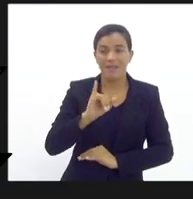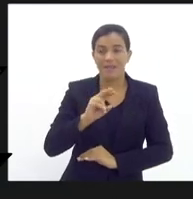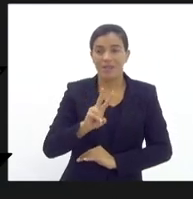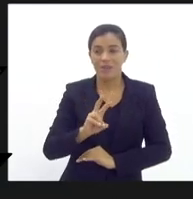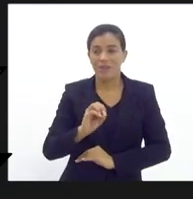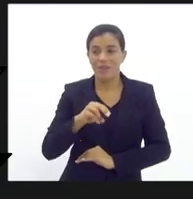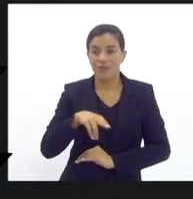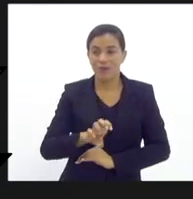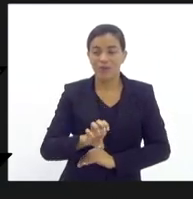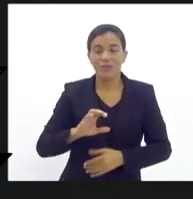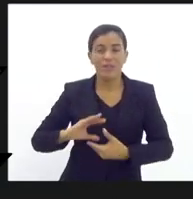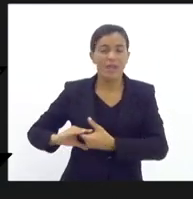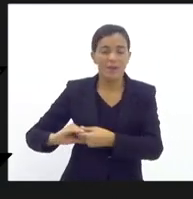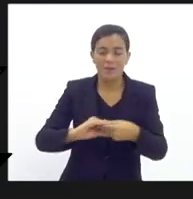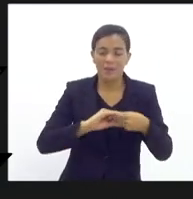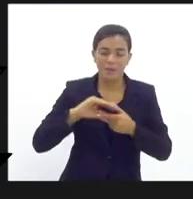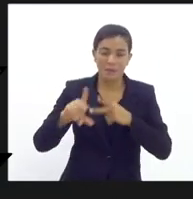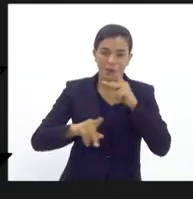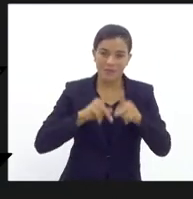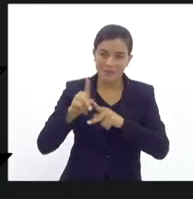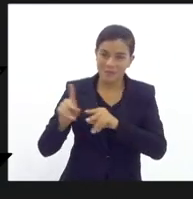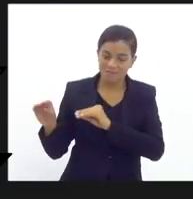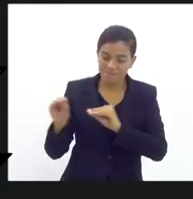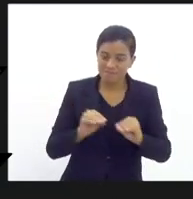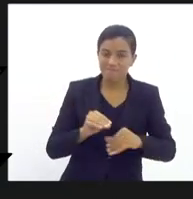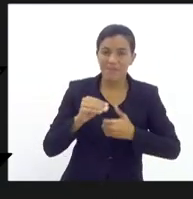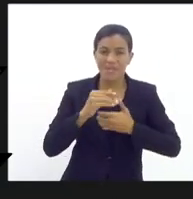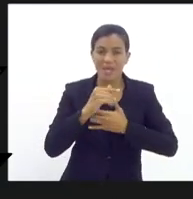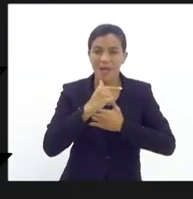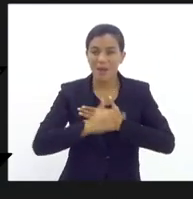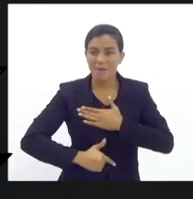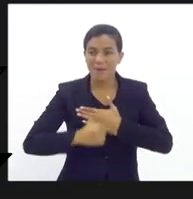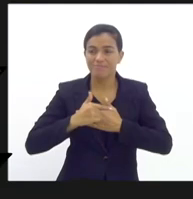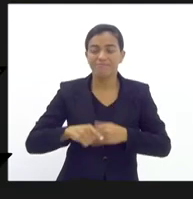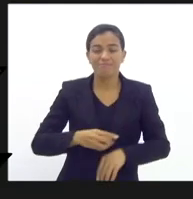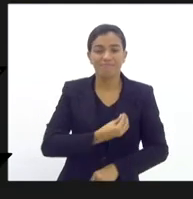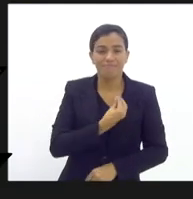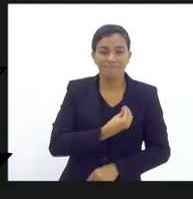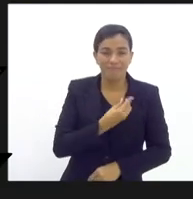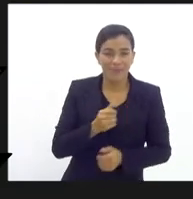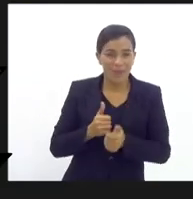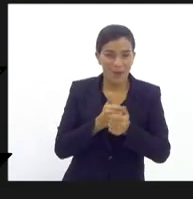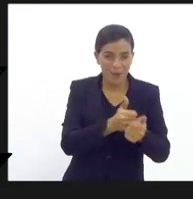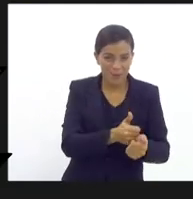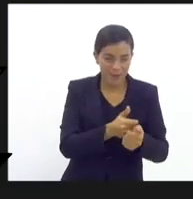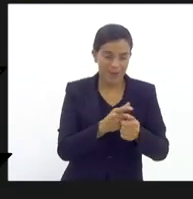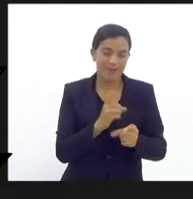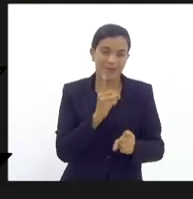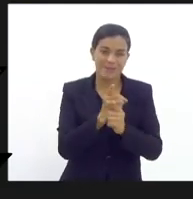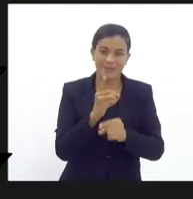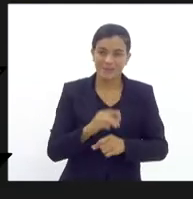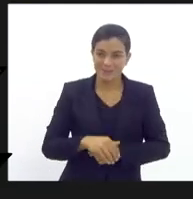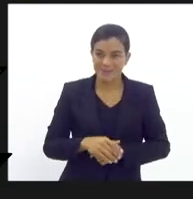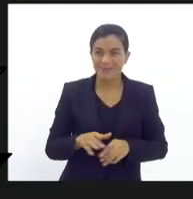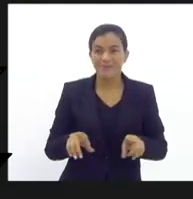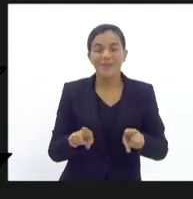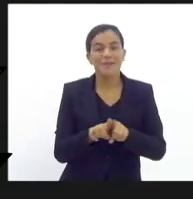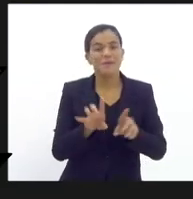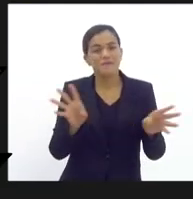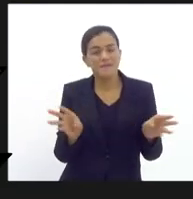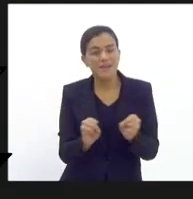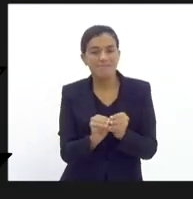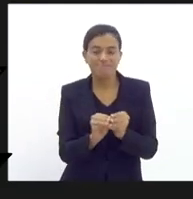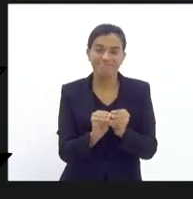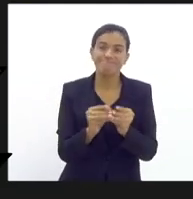intervenções e saúde a toda a população migrante refugiada e a Patrícia que acompanha esse nosso encontro né você é muito breve